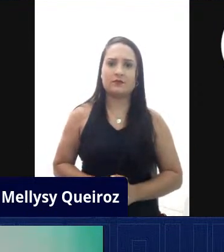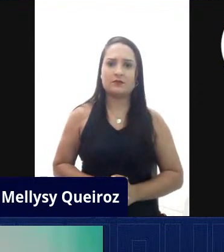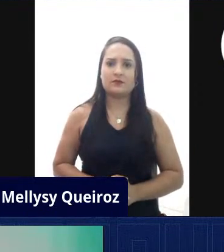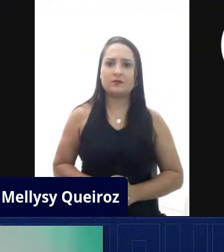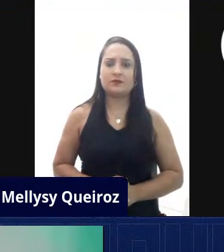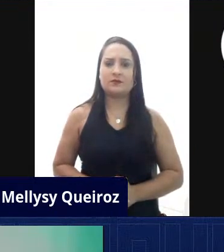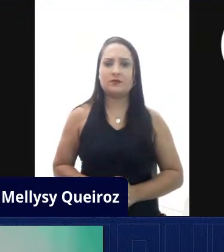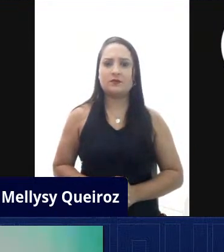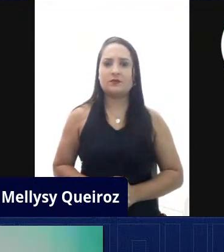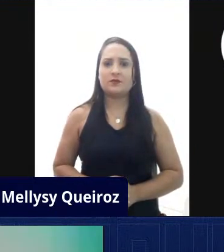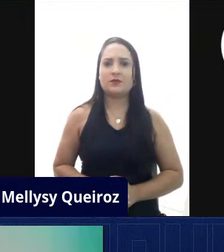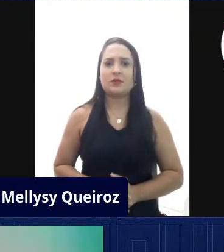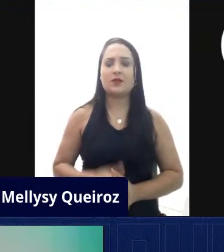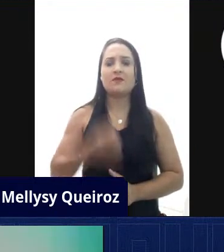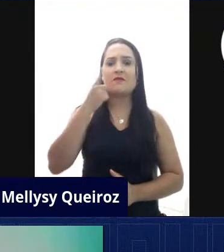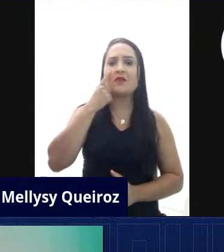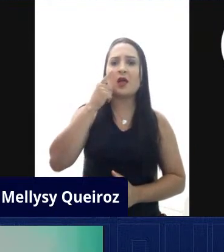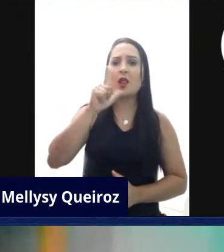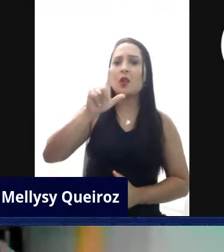para participar.